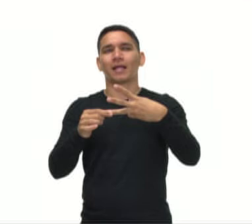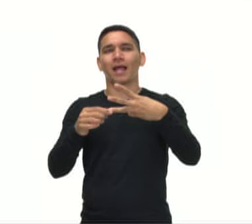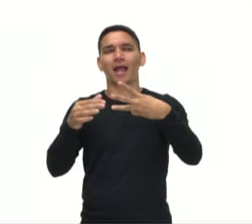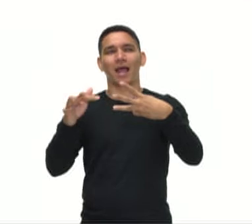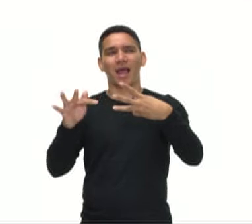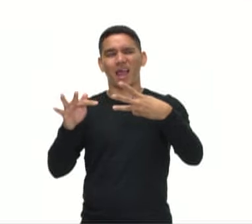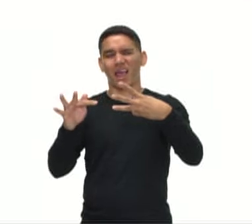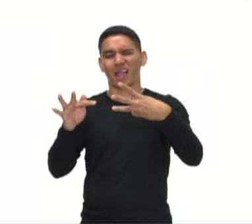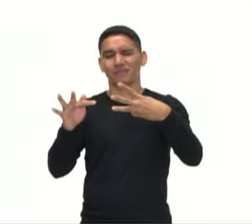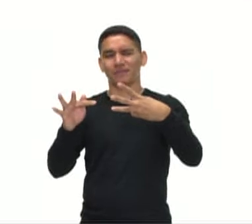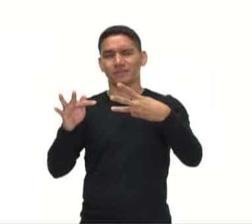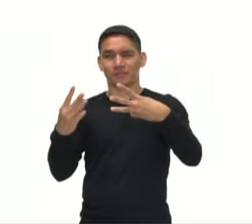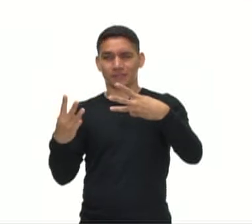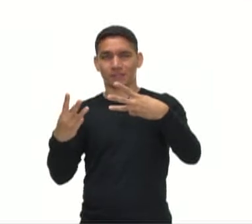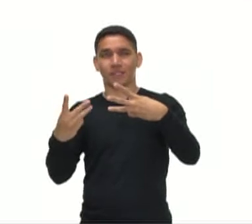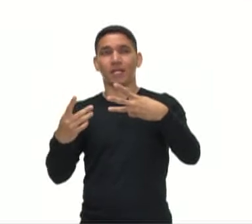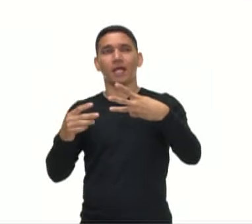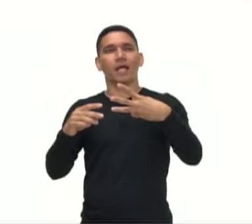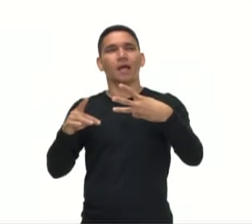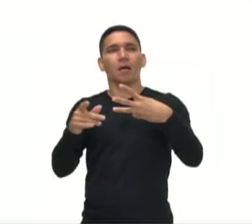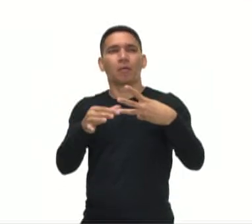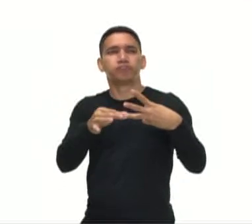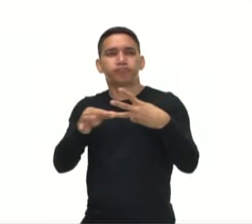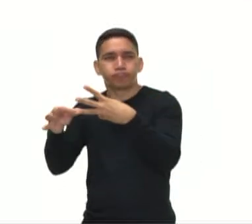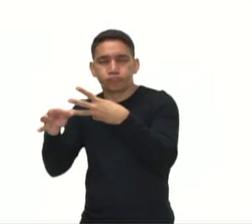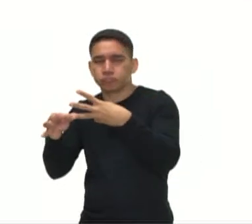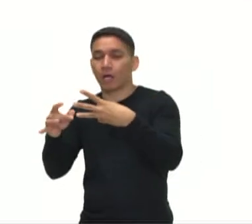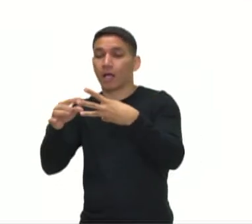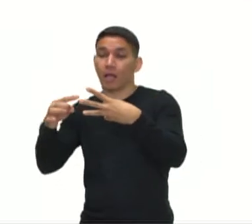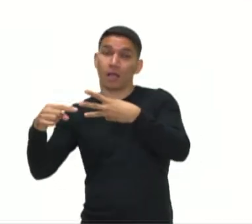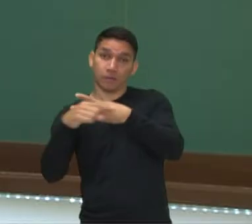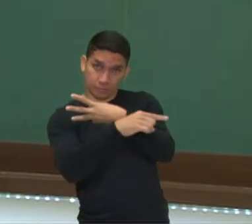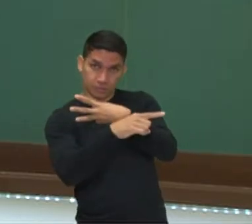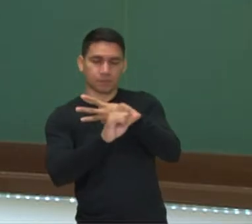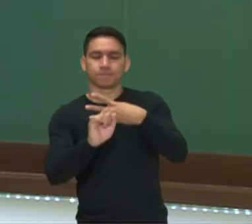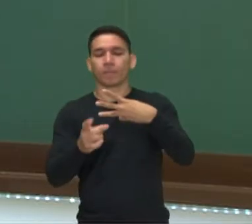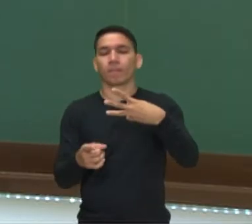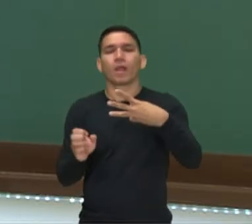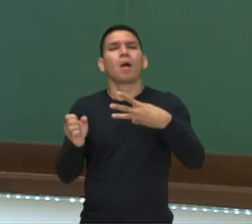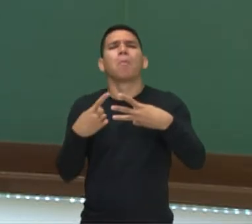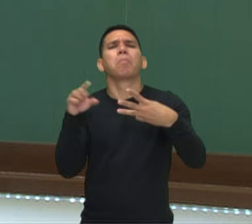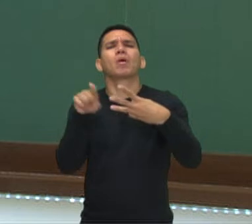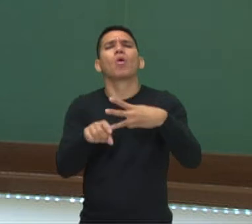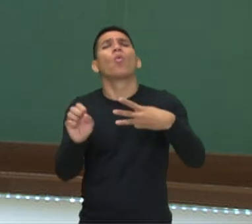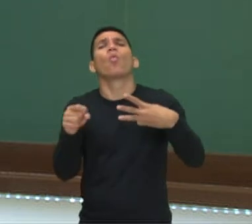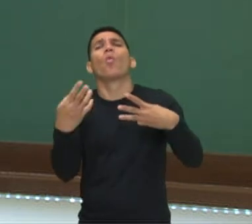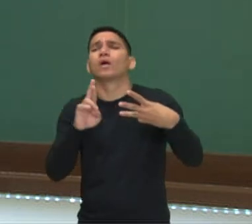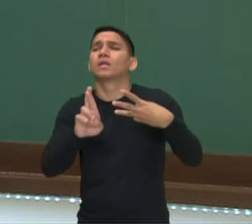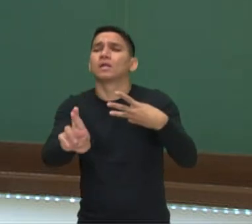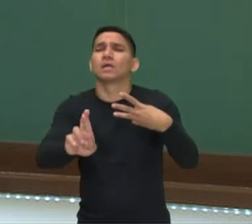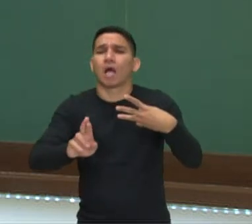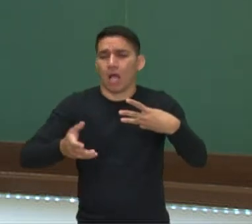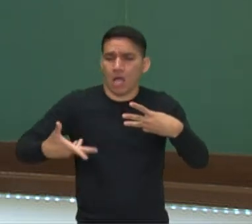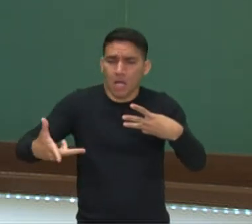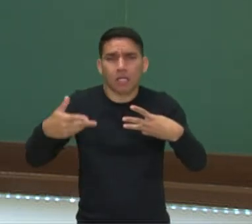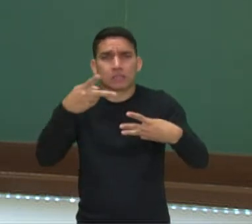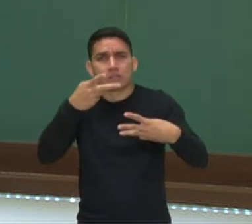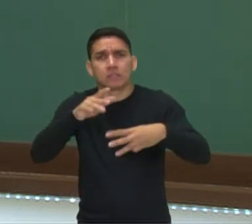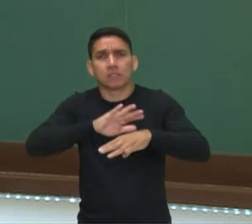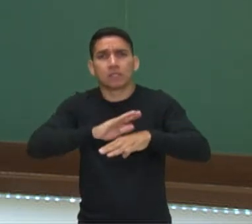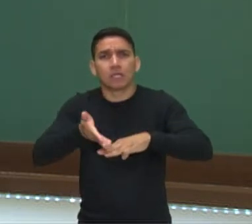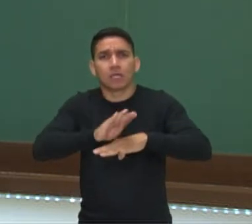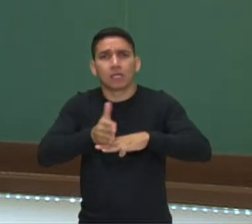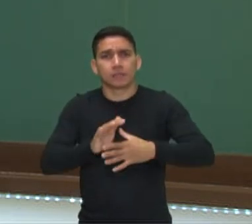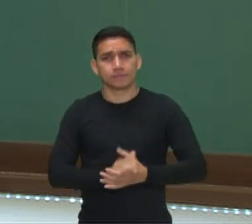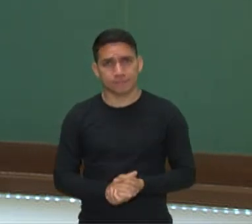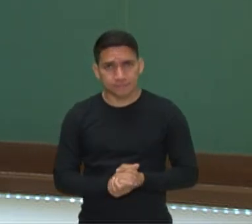direita. Ambas são forças horizontais. E a minha pergunta é, quanto equivale a resultante e a aceleração deste cara?